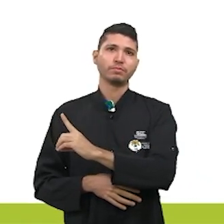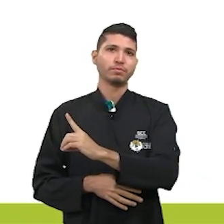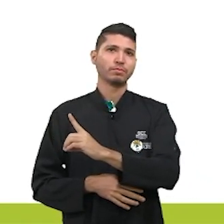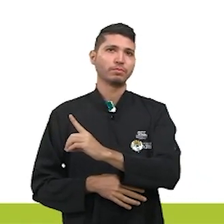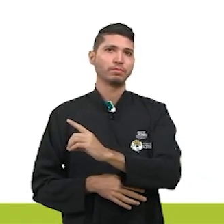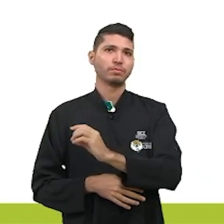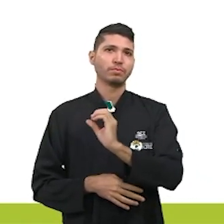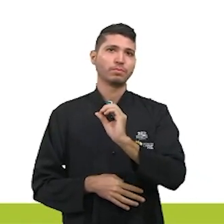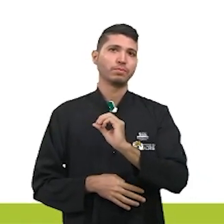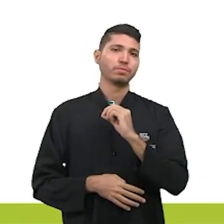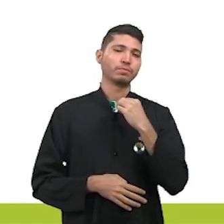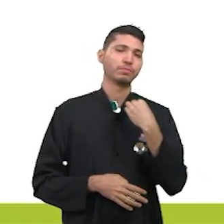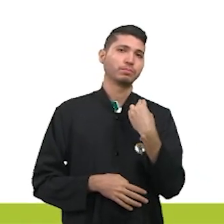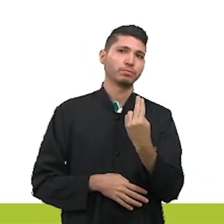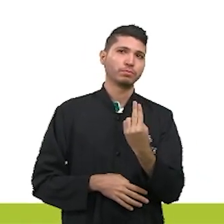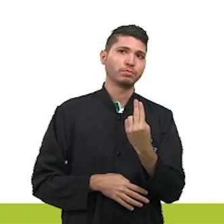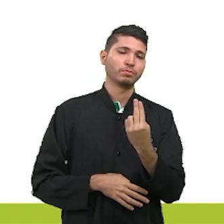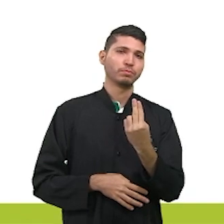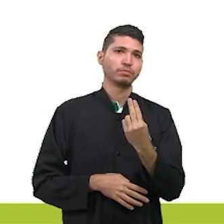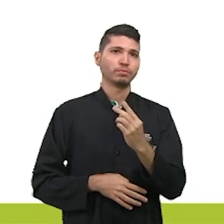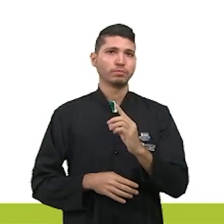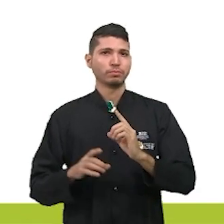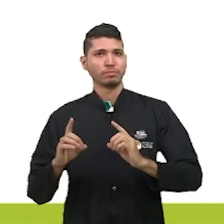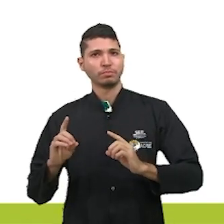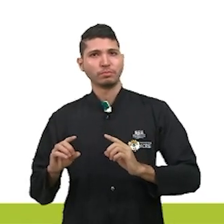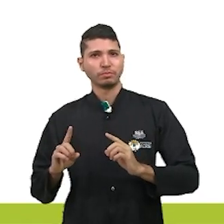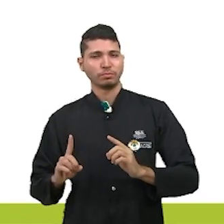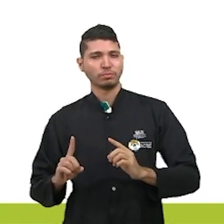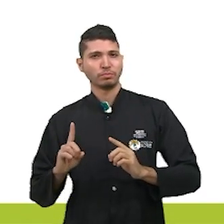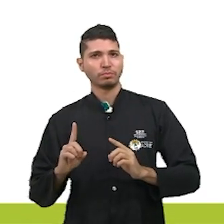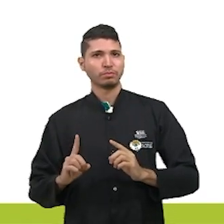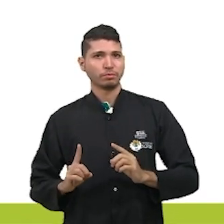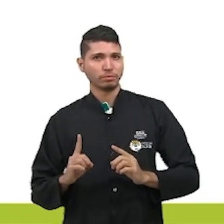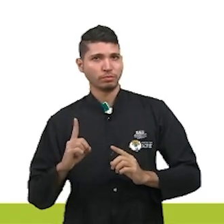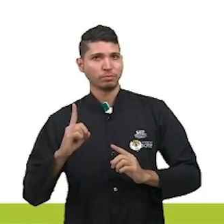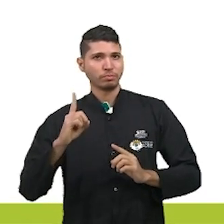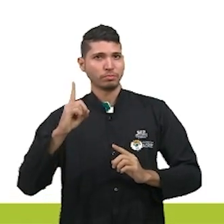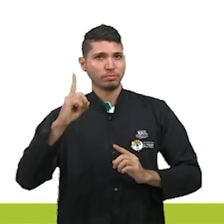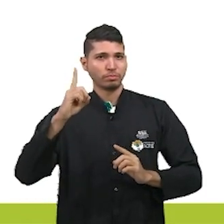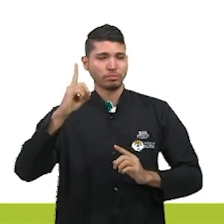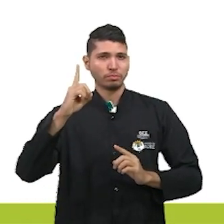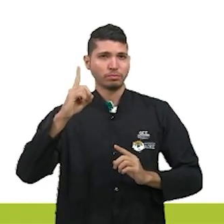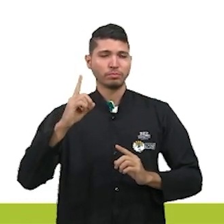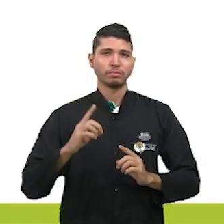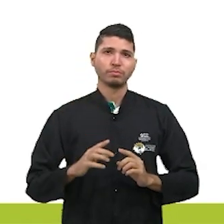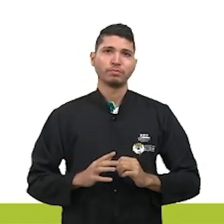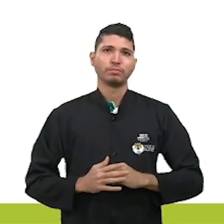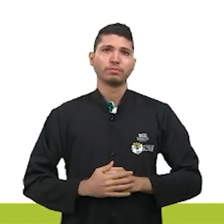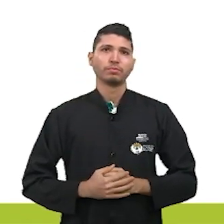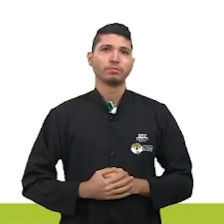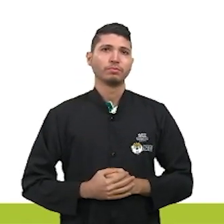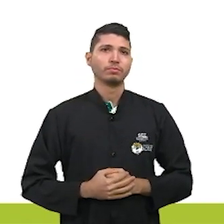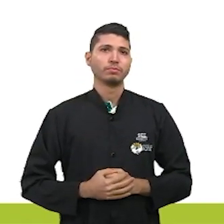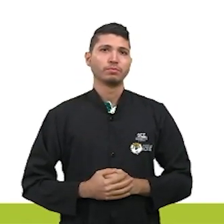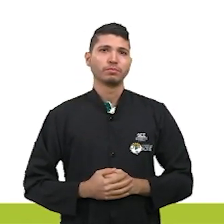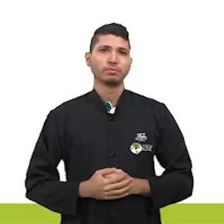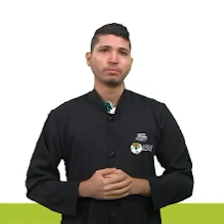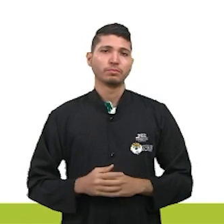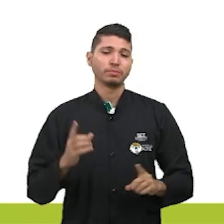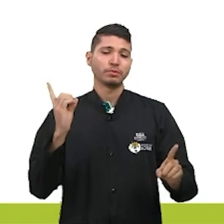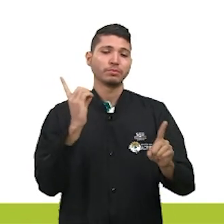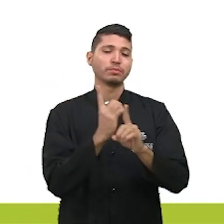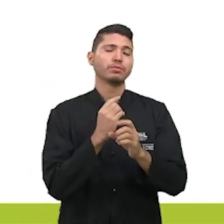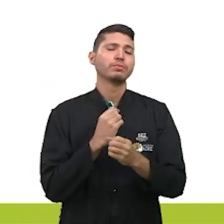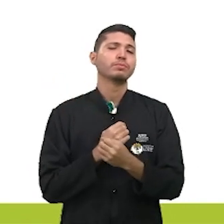baixo para cima, assim. Ok? Então, para descobrir quantos caminhos diferentes essa pessoa pode